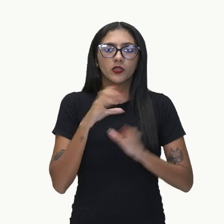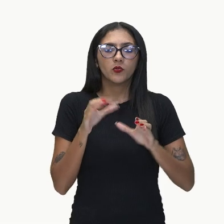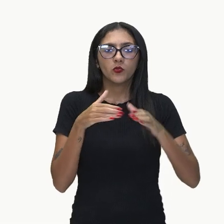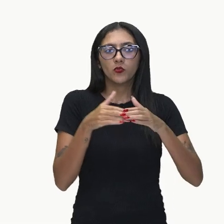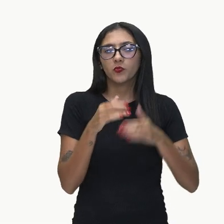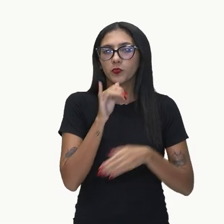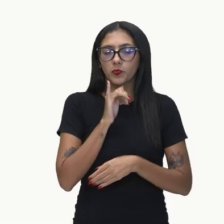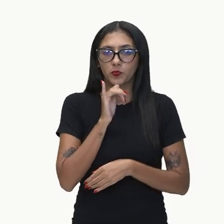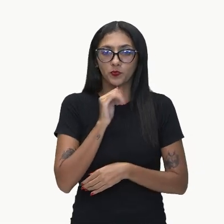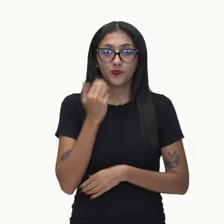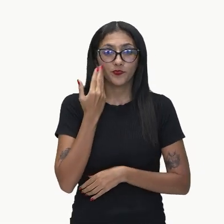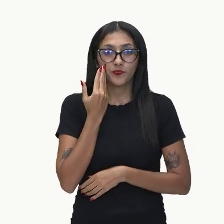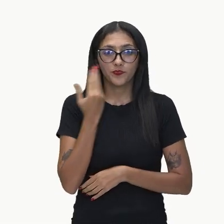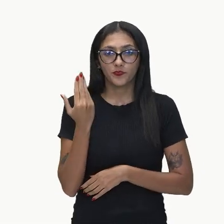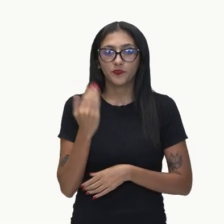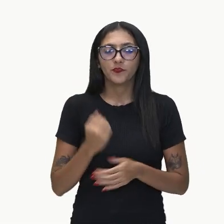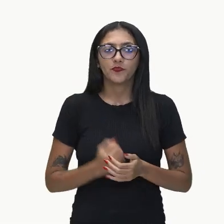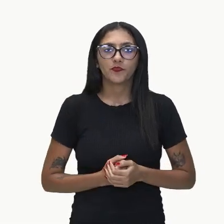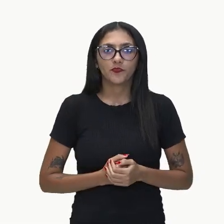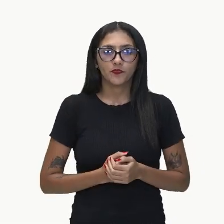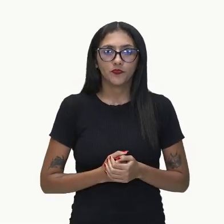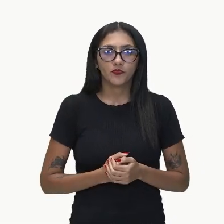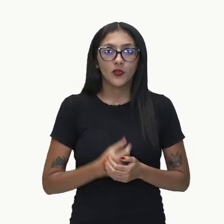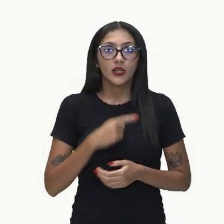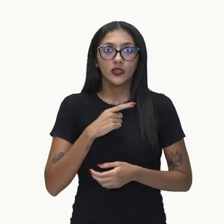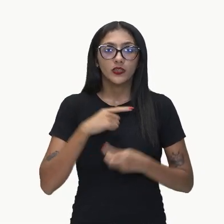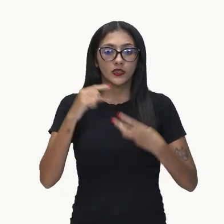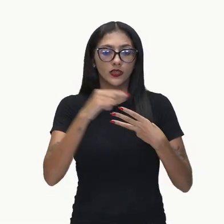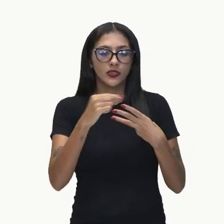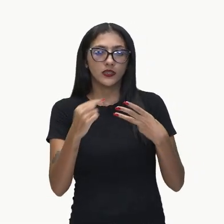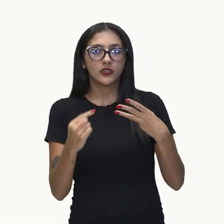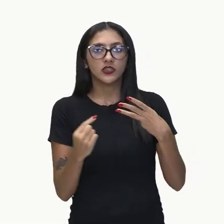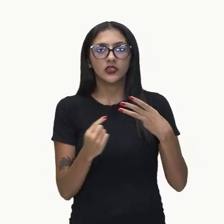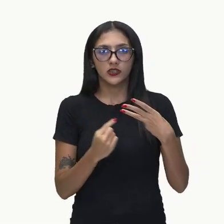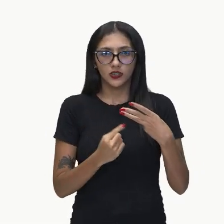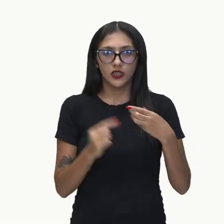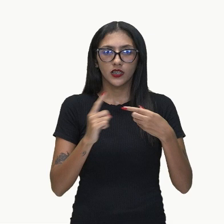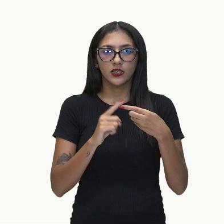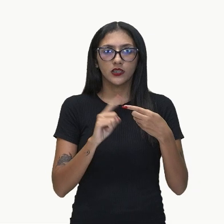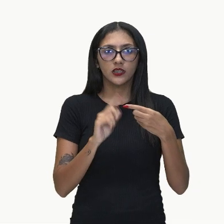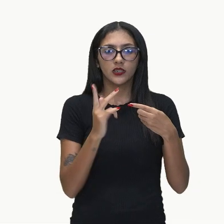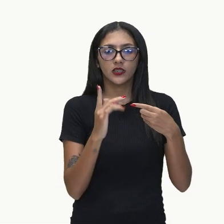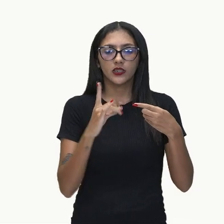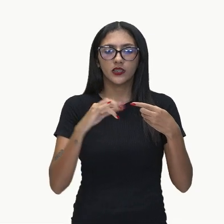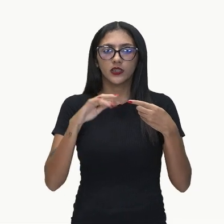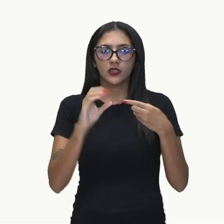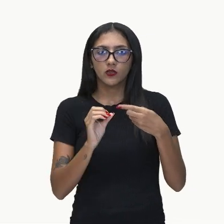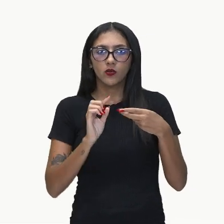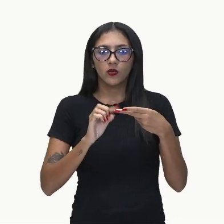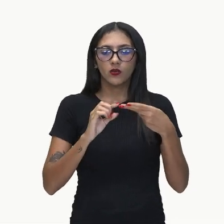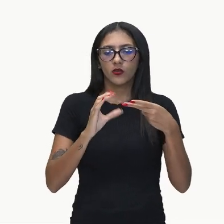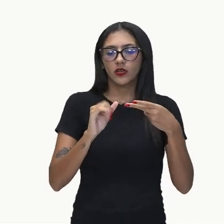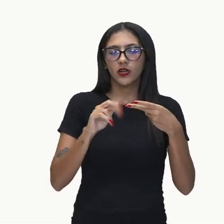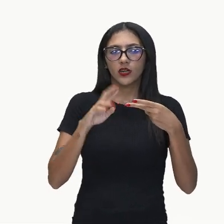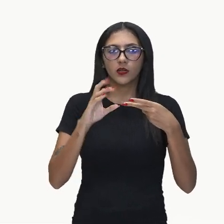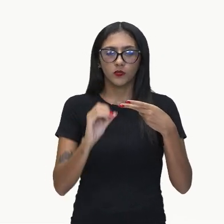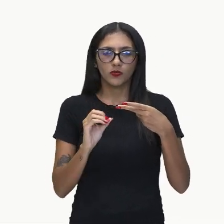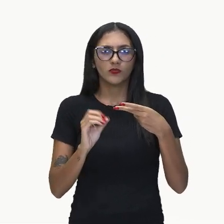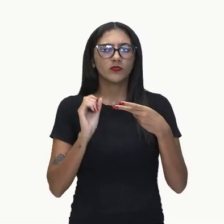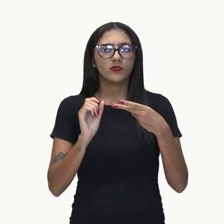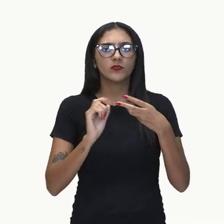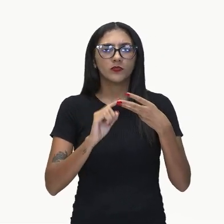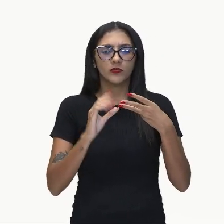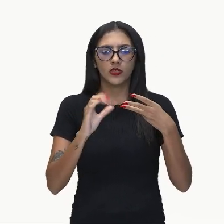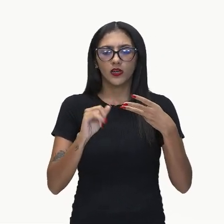têm a hidroxila, a carbonila e a carboxila. Hidroxila